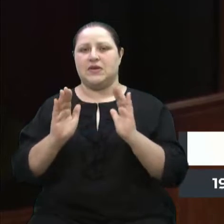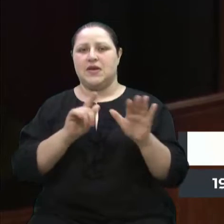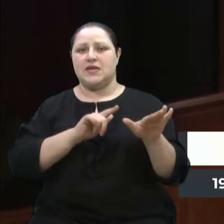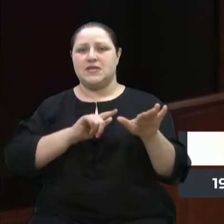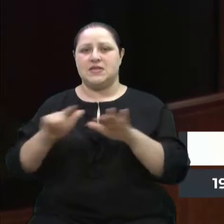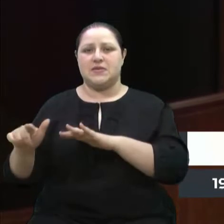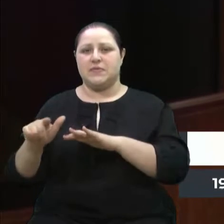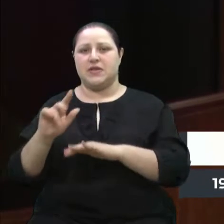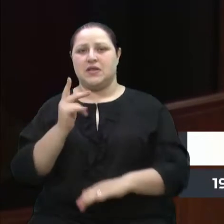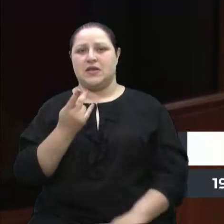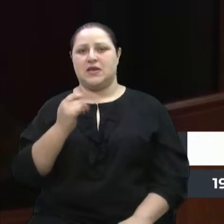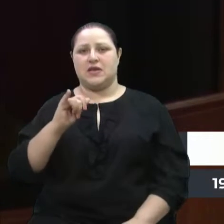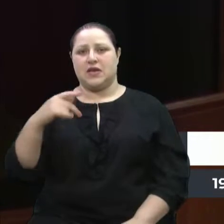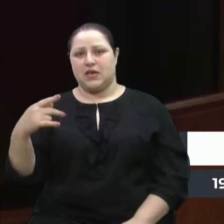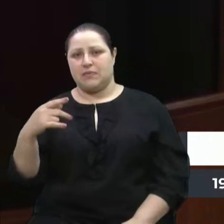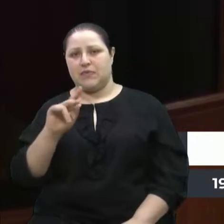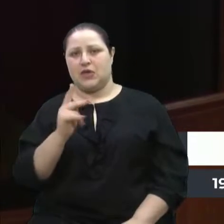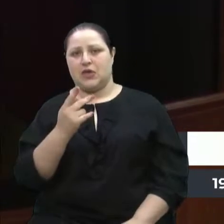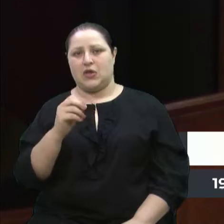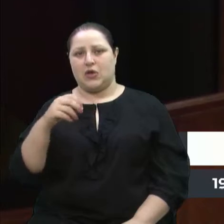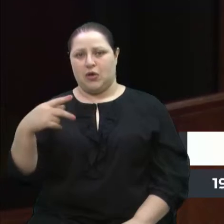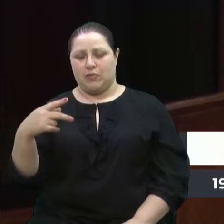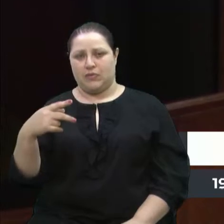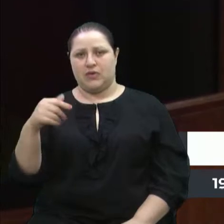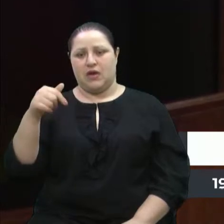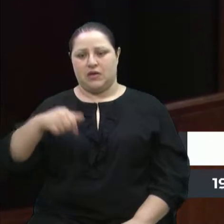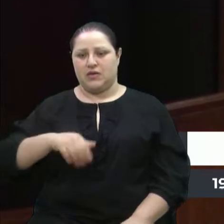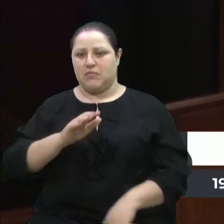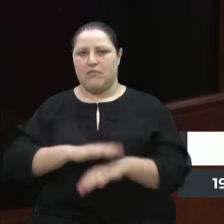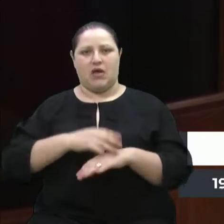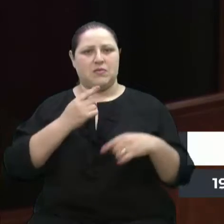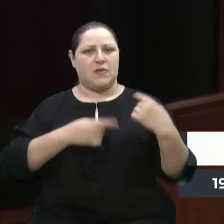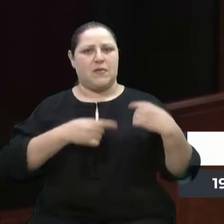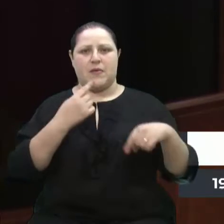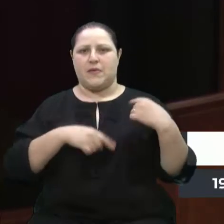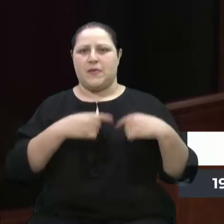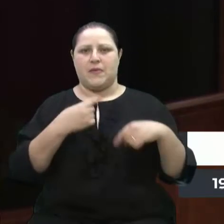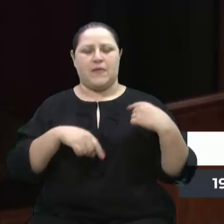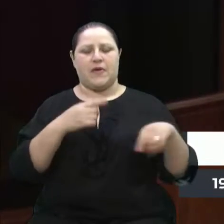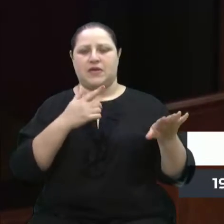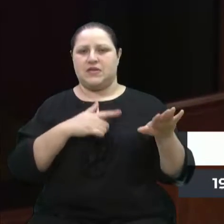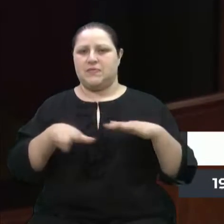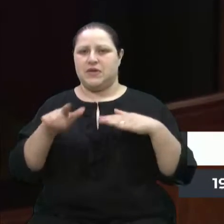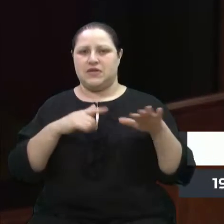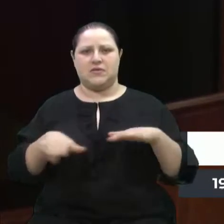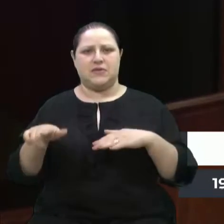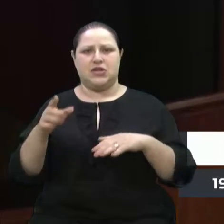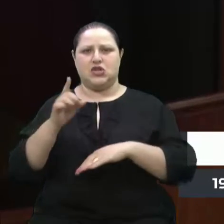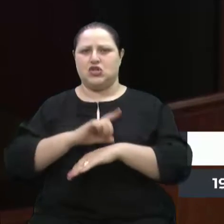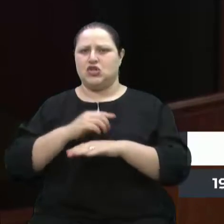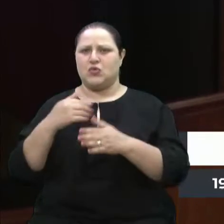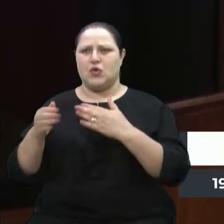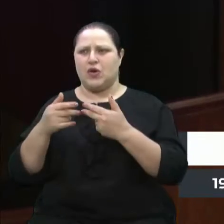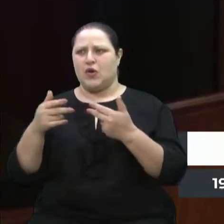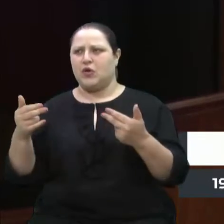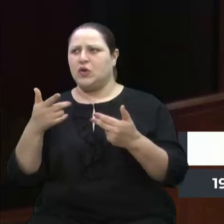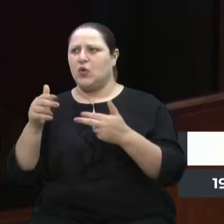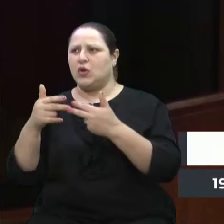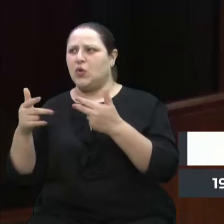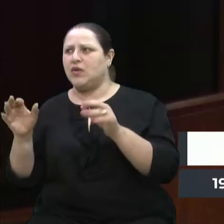Até então, foi o projeto que mais foi debatido. Toda semana, todo dia, era dia de qualquer coisa, ninguém discutia,